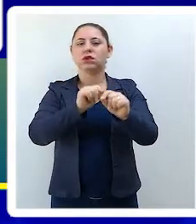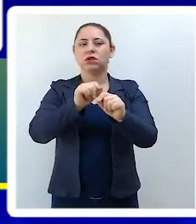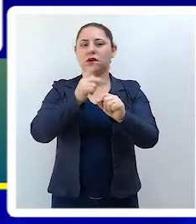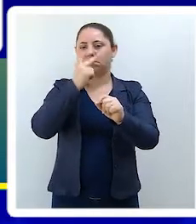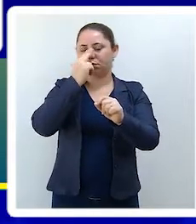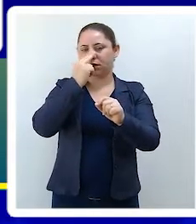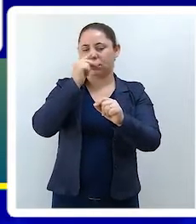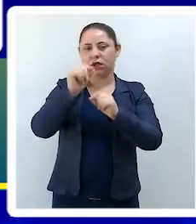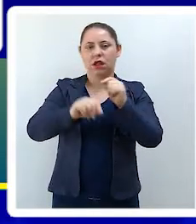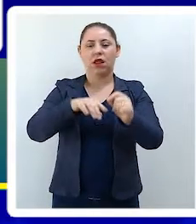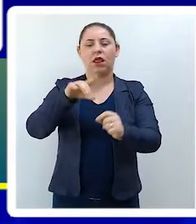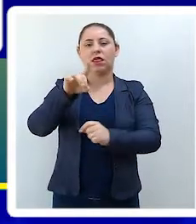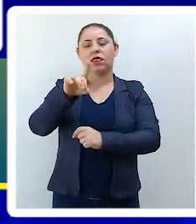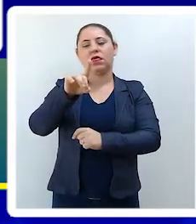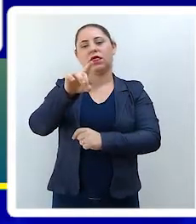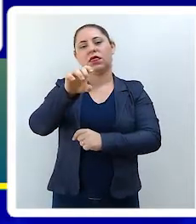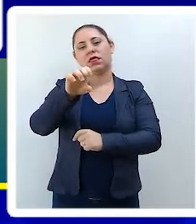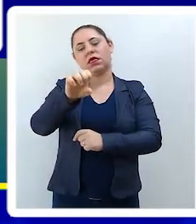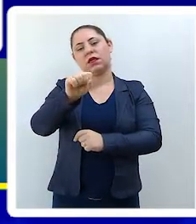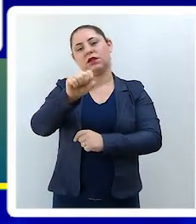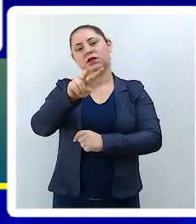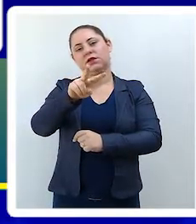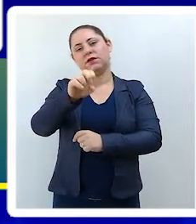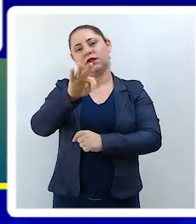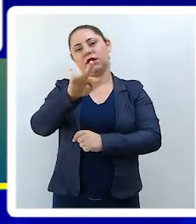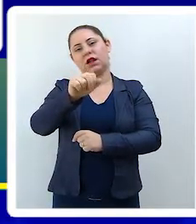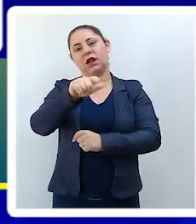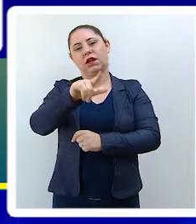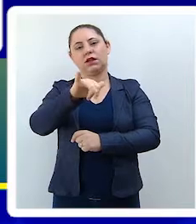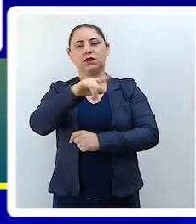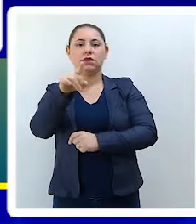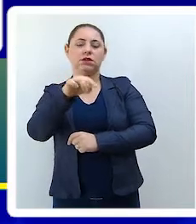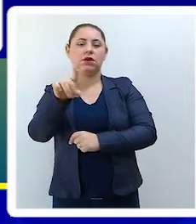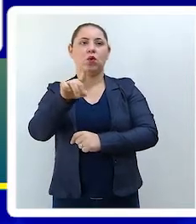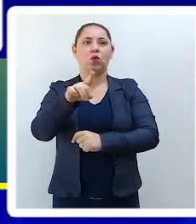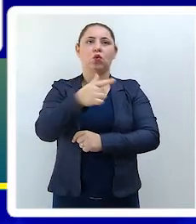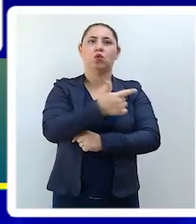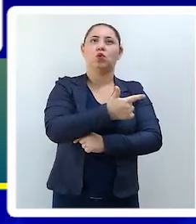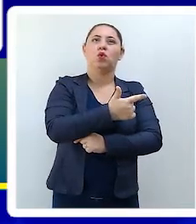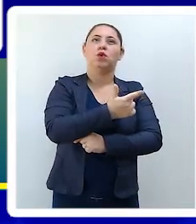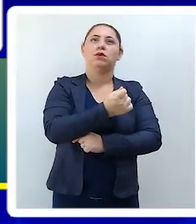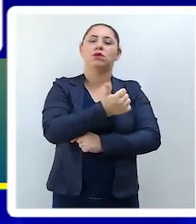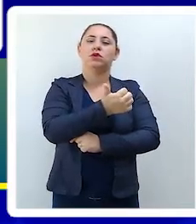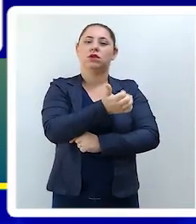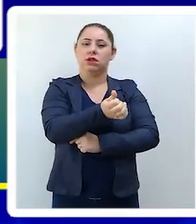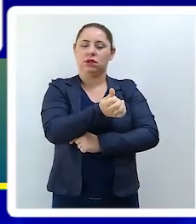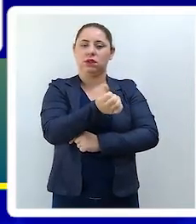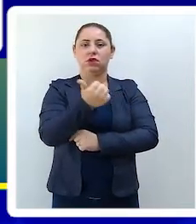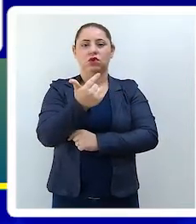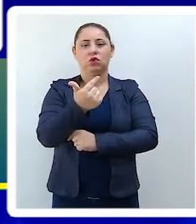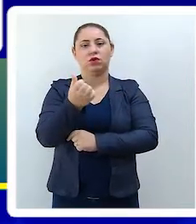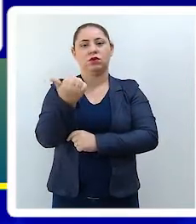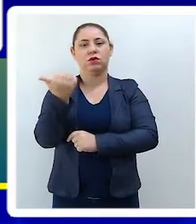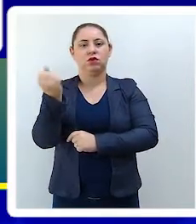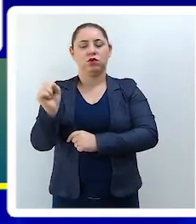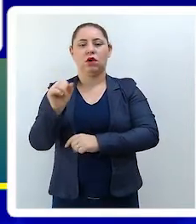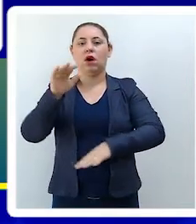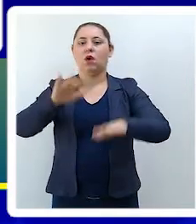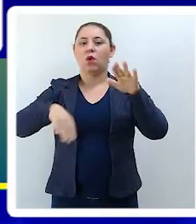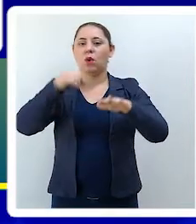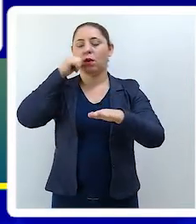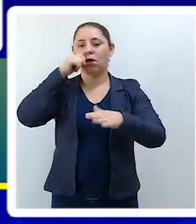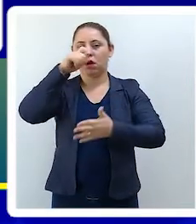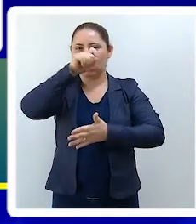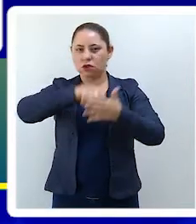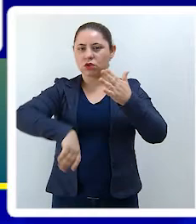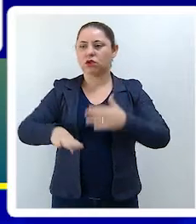de desvirtualização. Por quê? Porque a gente teve, em 2016 e em 2018, a gente verificou, assim, que